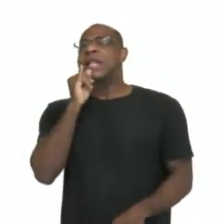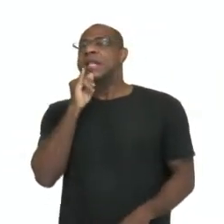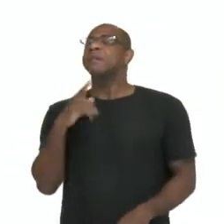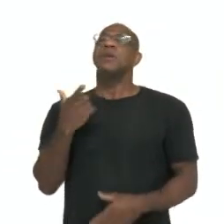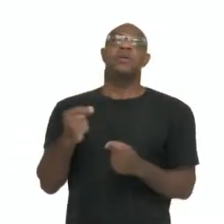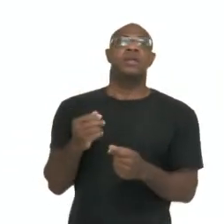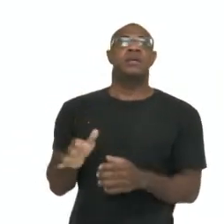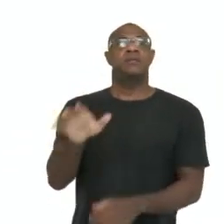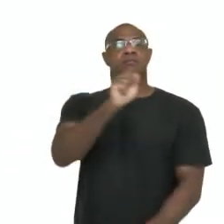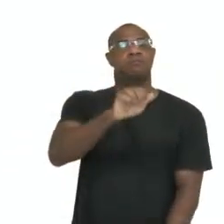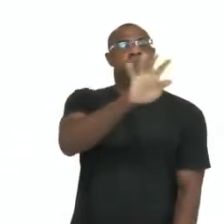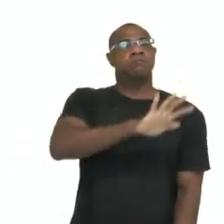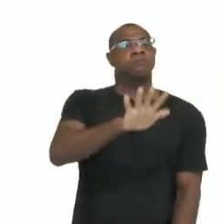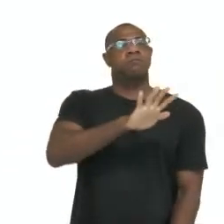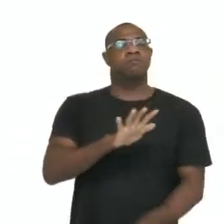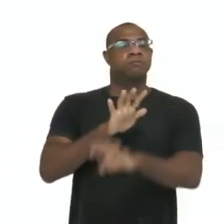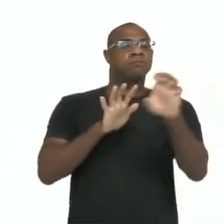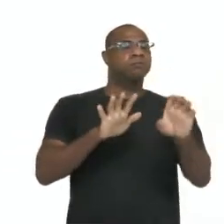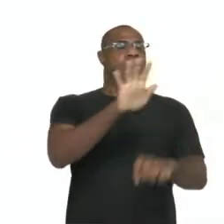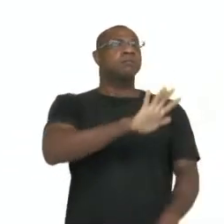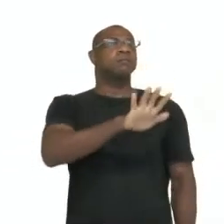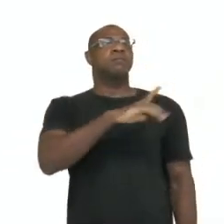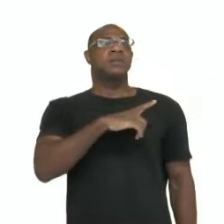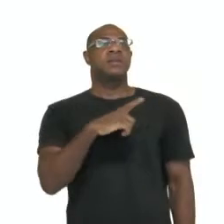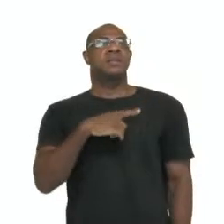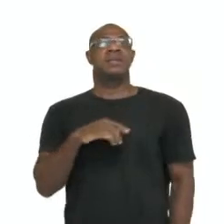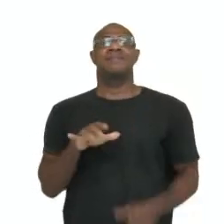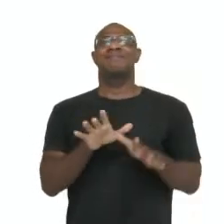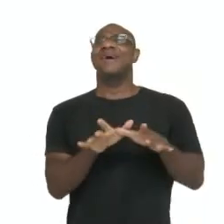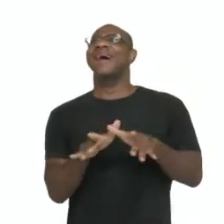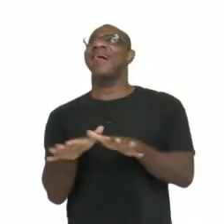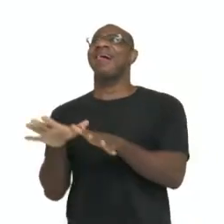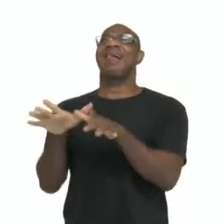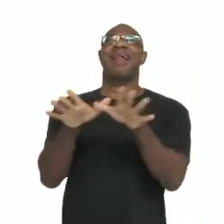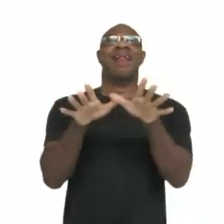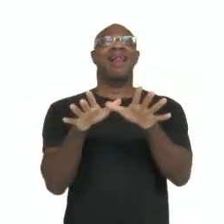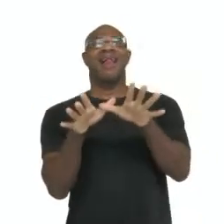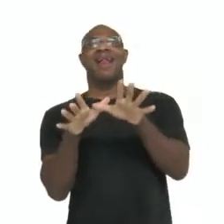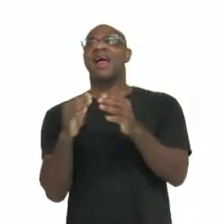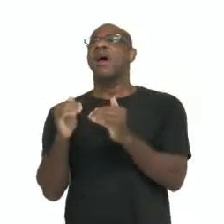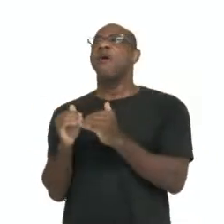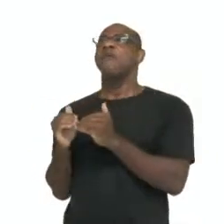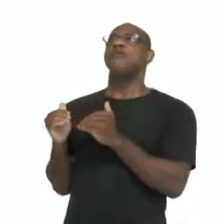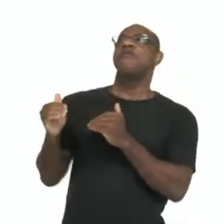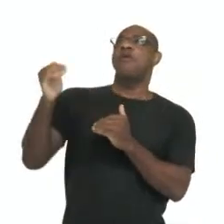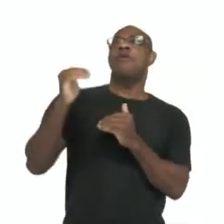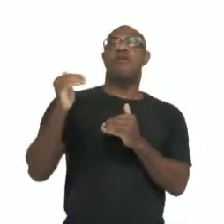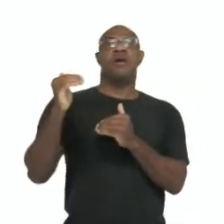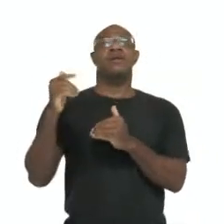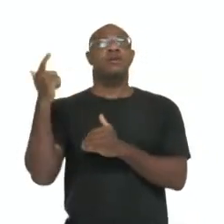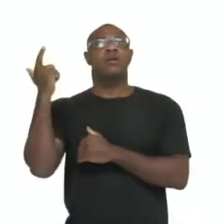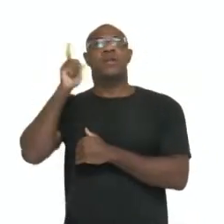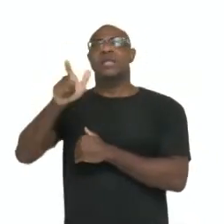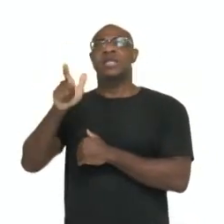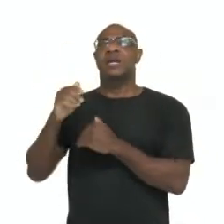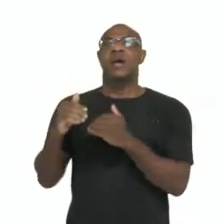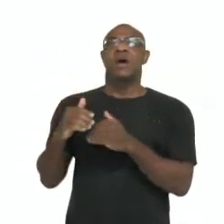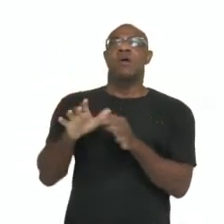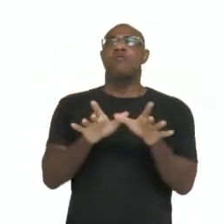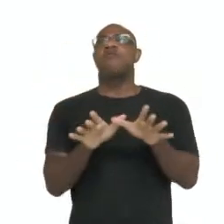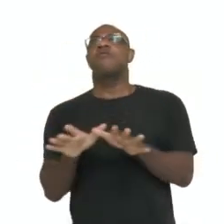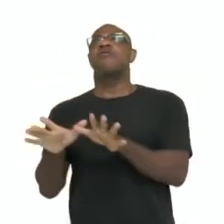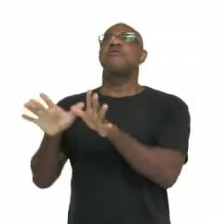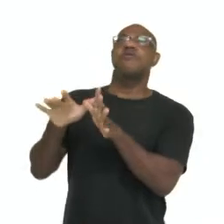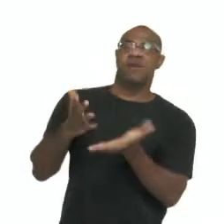mais à esquerda. Então você percebe ali pássaros voando ali e este é um país que vai para frente. O Brasil estava decolando, voando